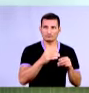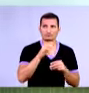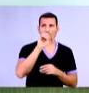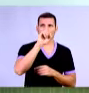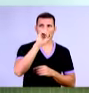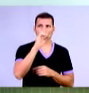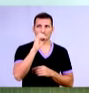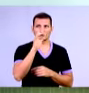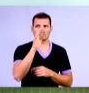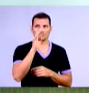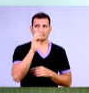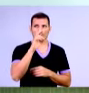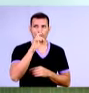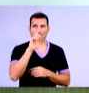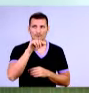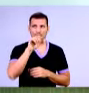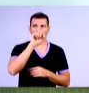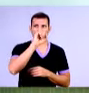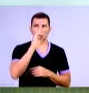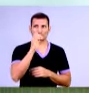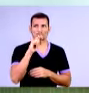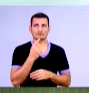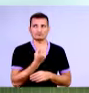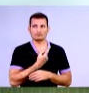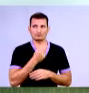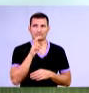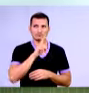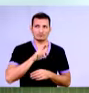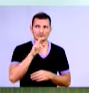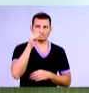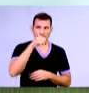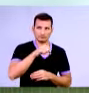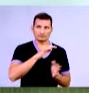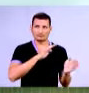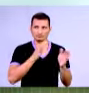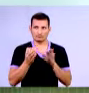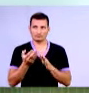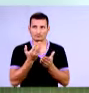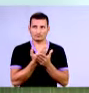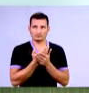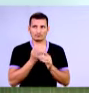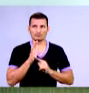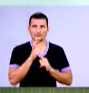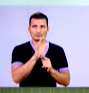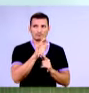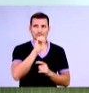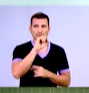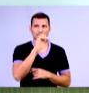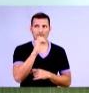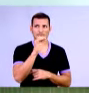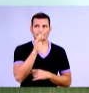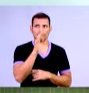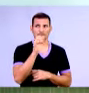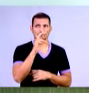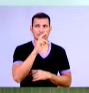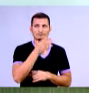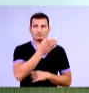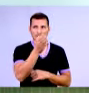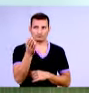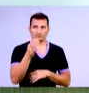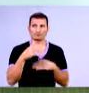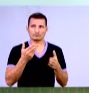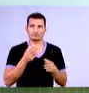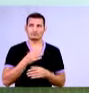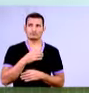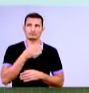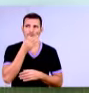será o sistema operacional que nós utilizaremos aqui durante as aulas para apresentar os softwares para vocês. Então eu sugiro que